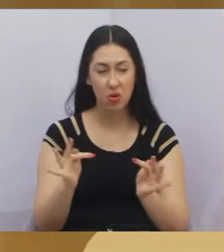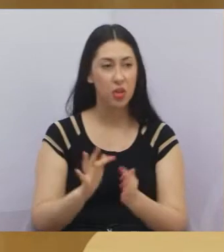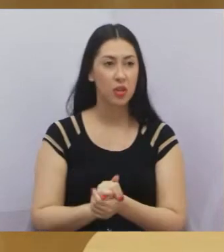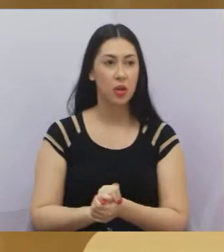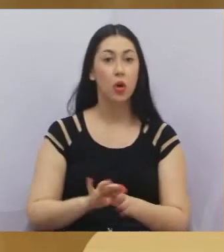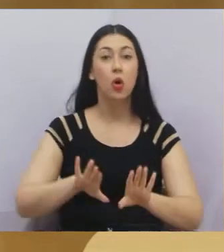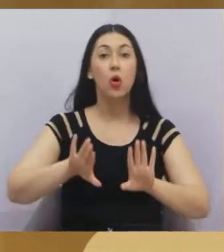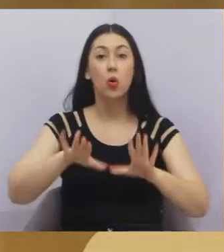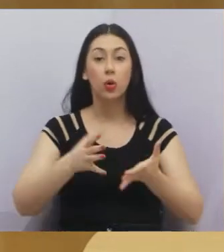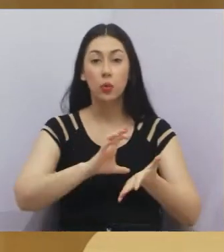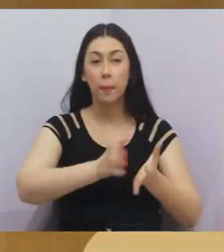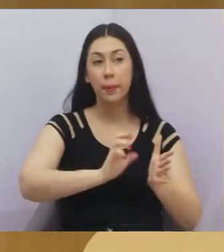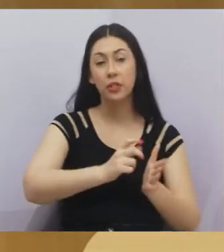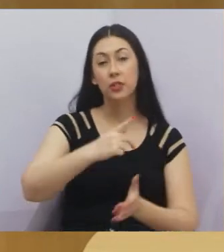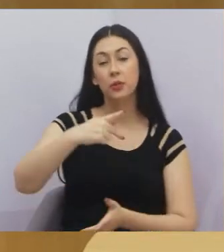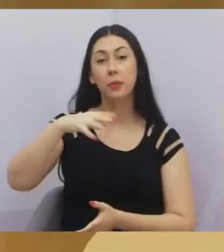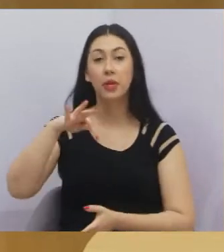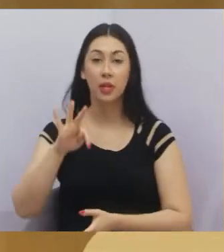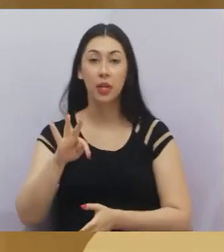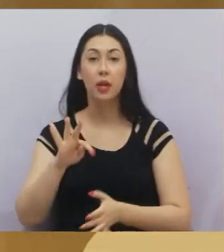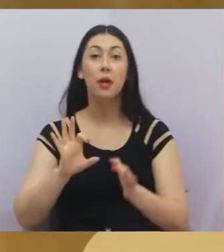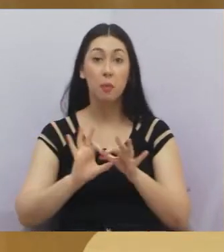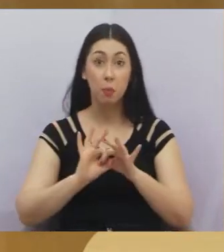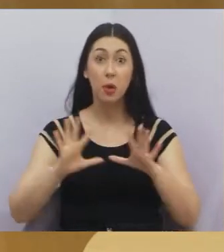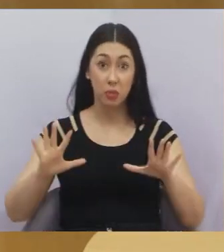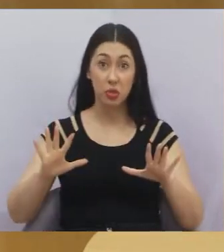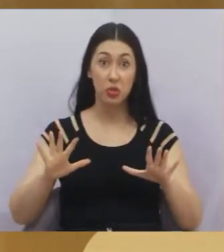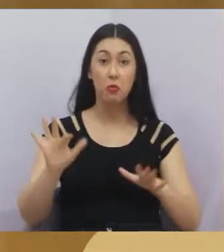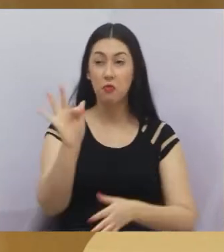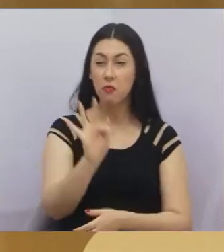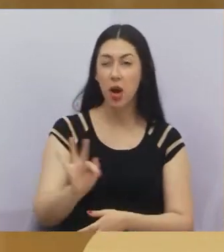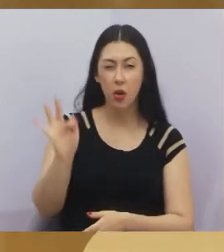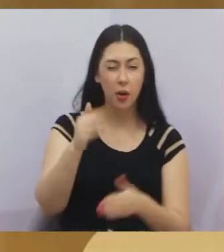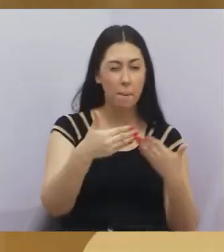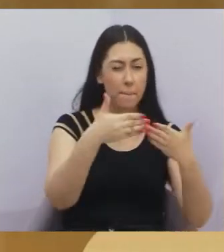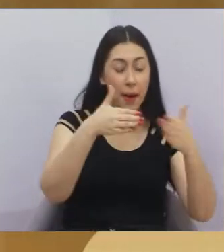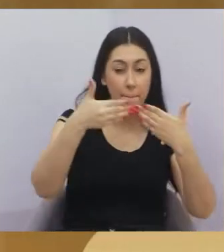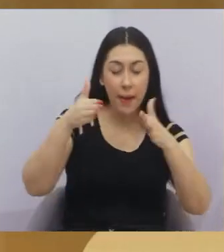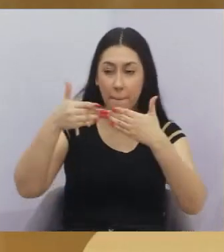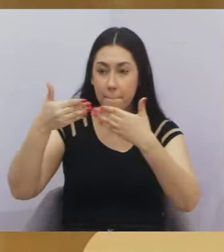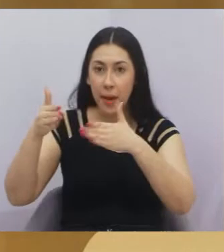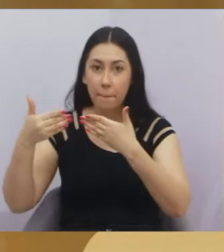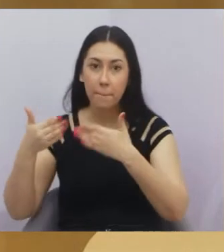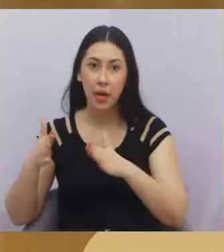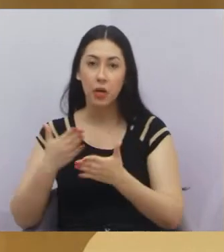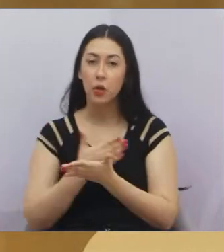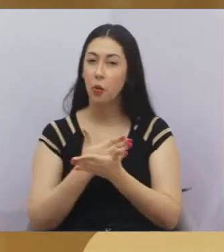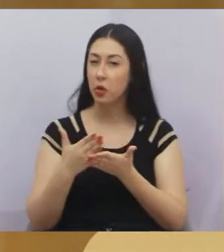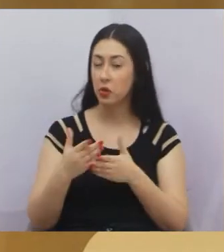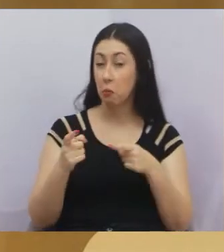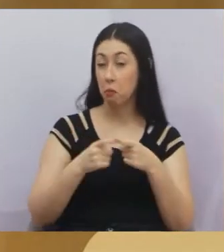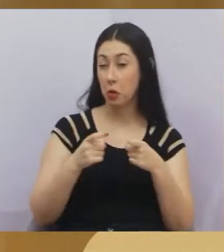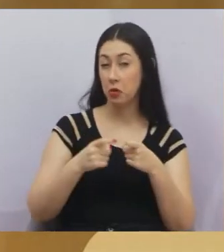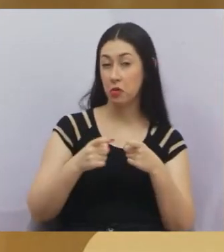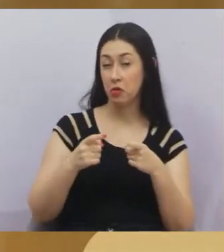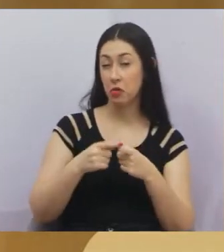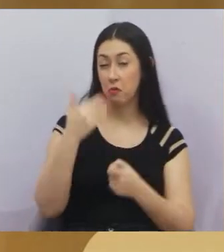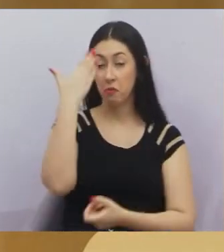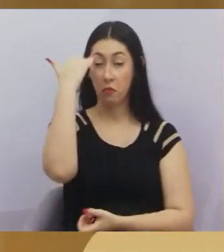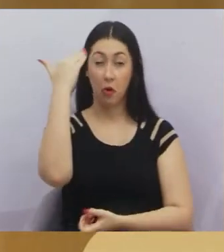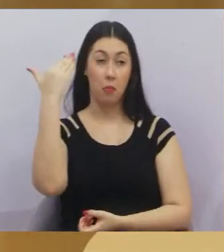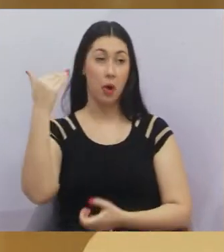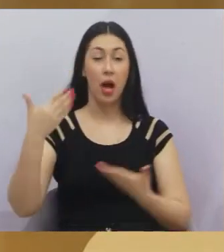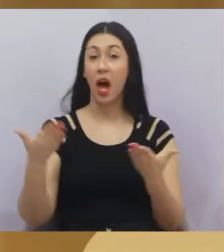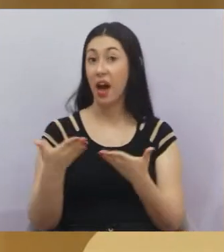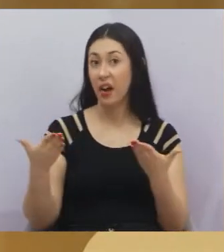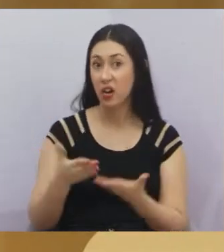autorizou a abertura de uma faculdade atrás da outra no Brasil e elitizou o curso da medicina no Brasil, hoje um curso de medicina é